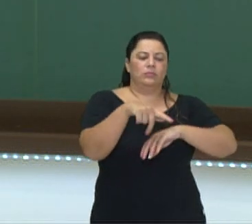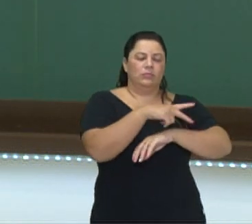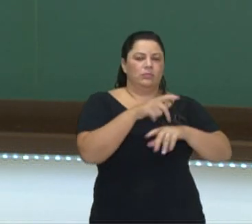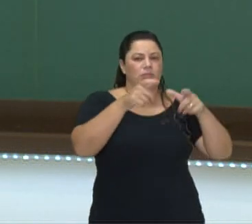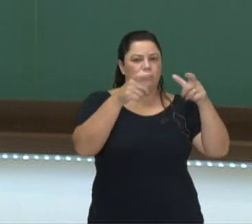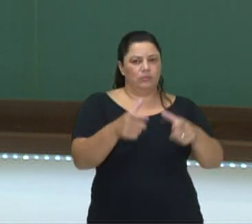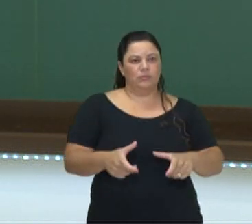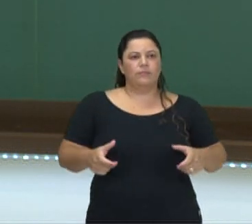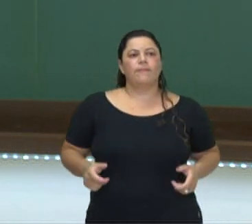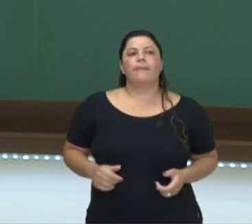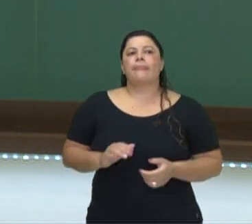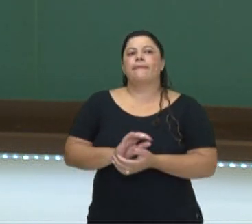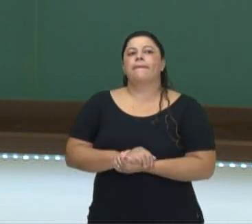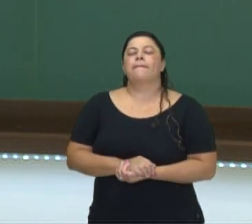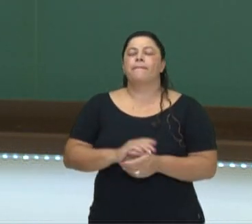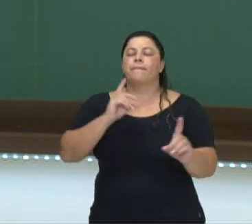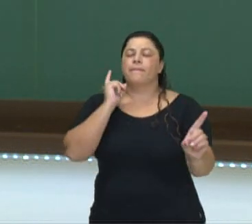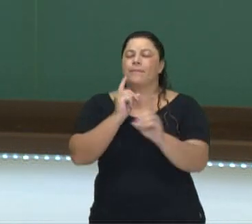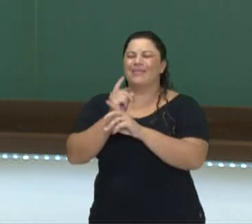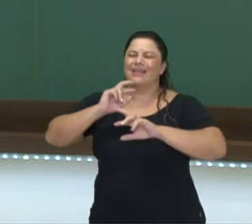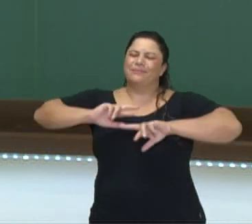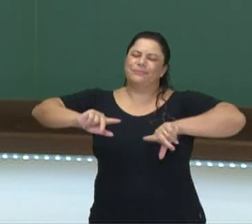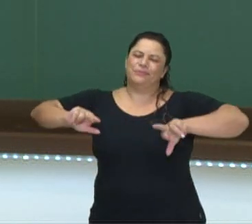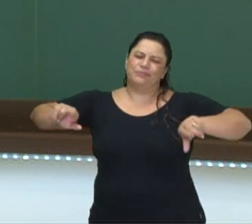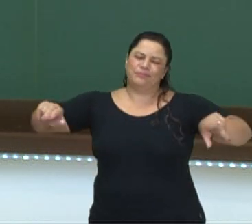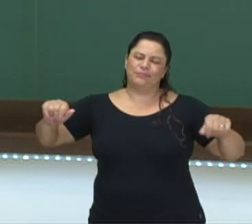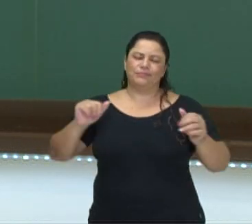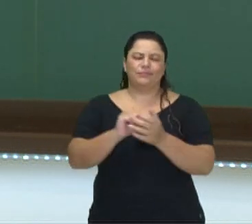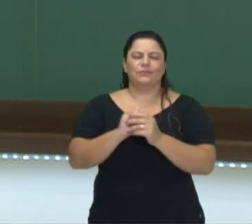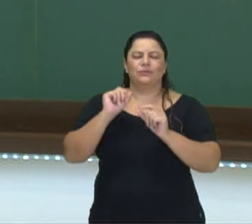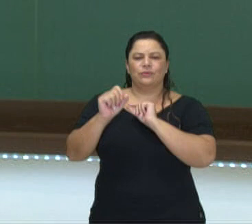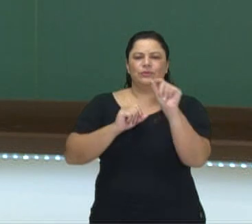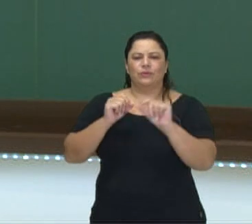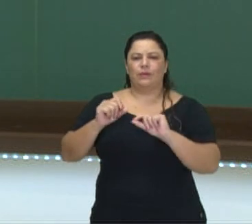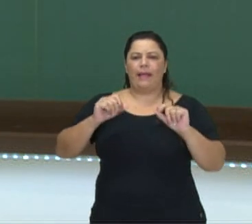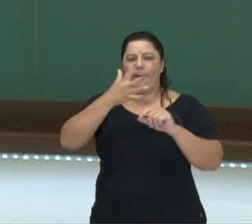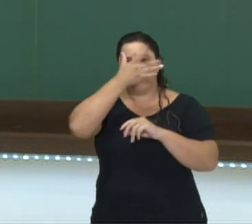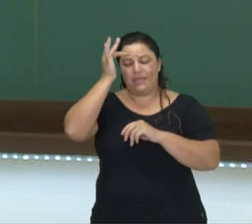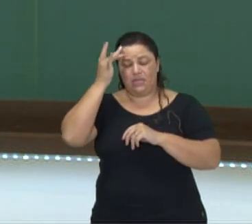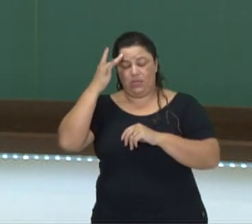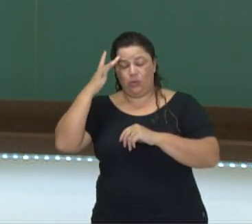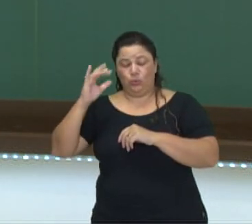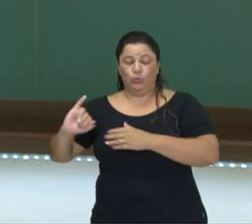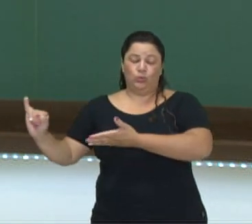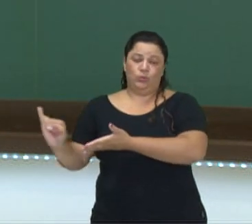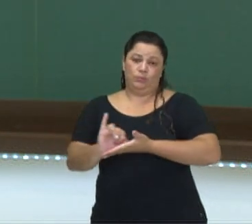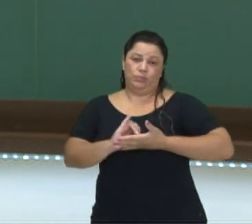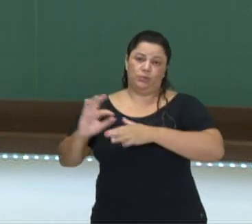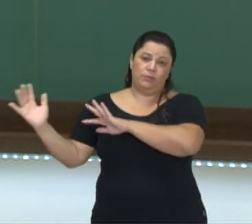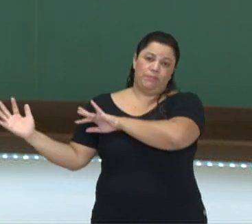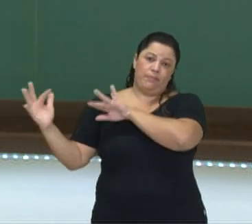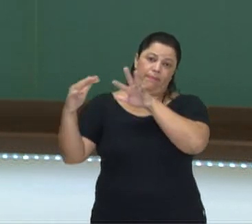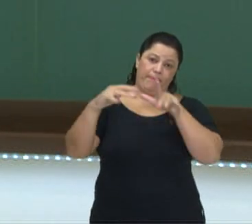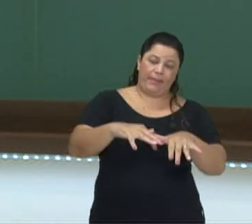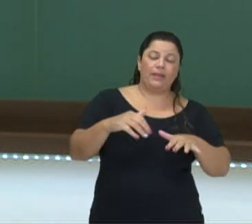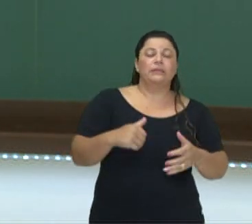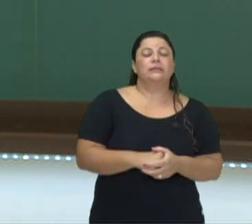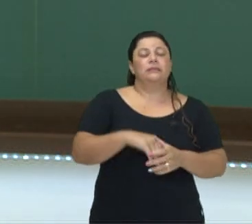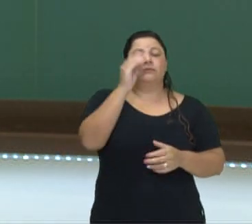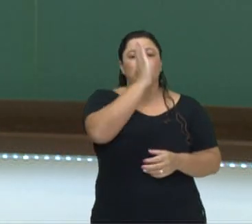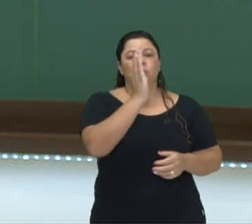lugar. Esse encontro de diversos estilos de pessoas faz do Brasil, então, um país de